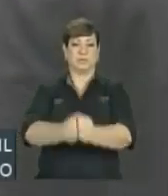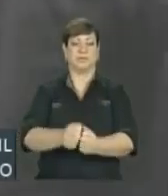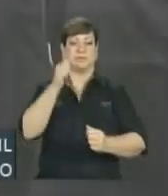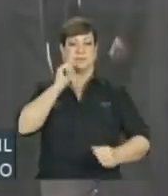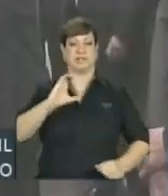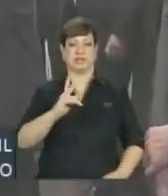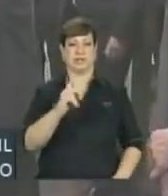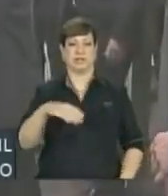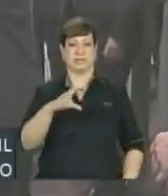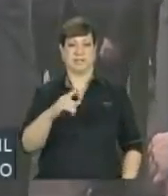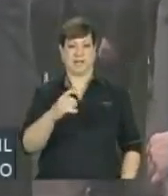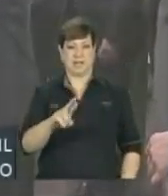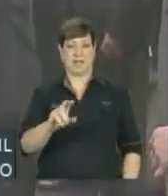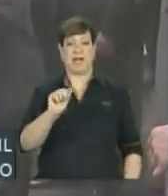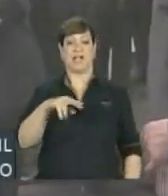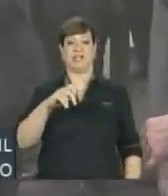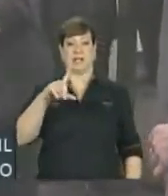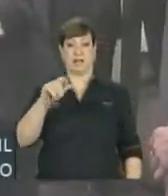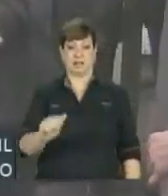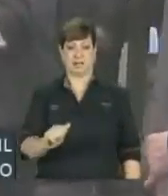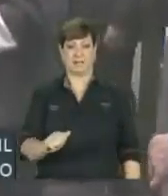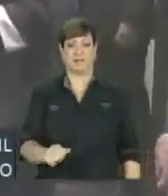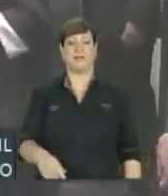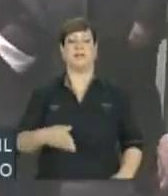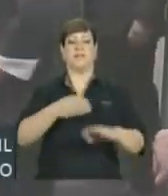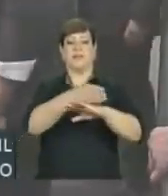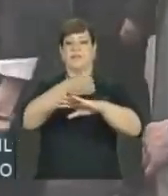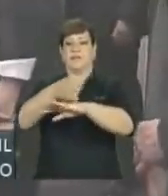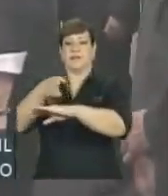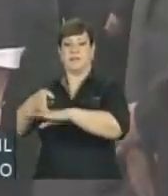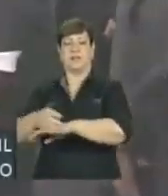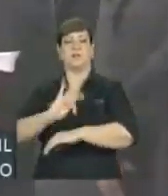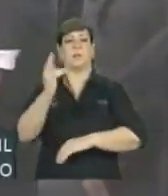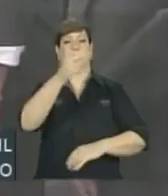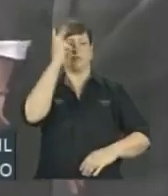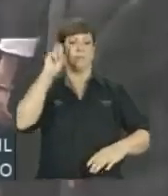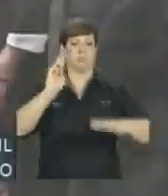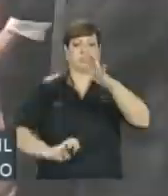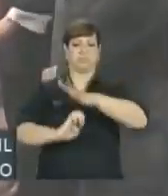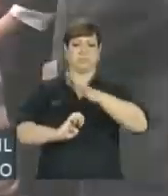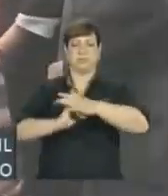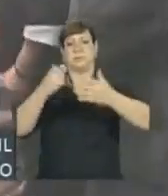Durante a visita aos estandes, elas ouviram explicações dos empresários.